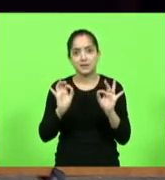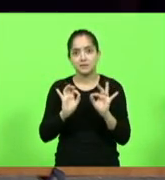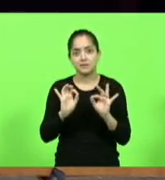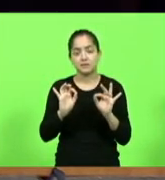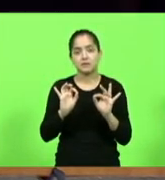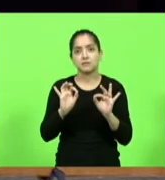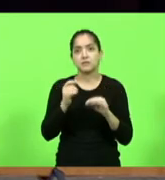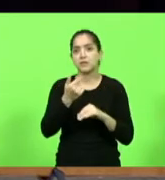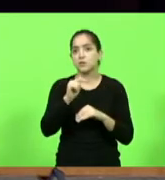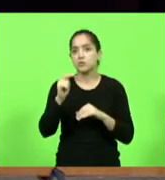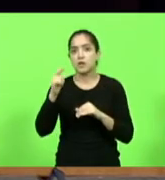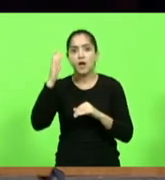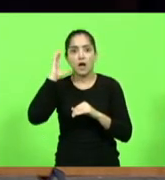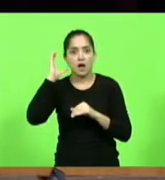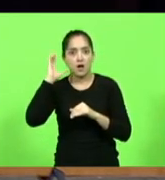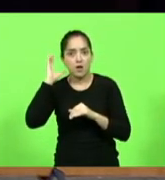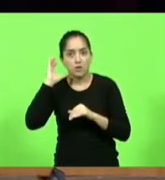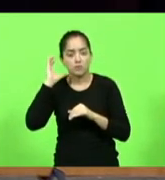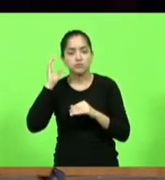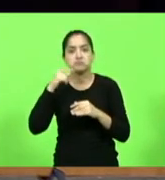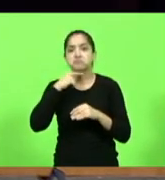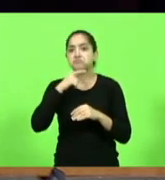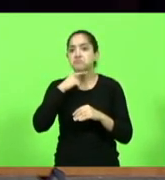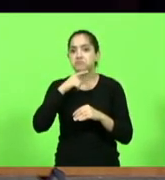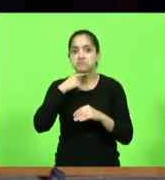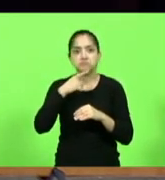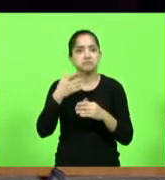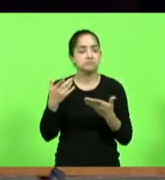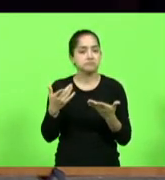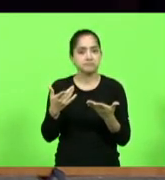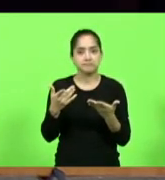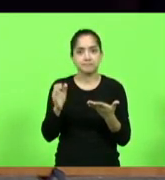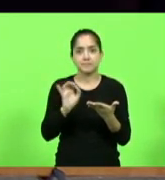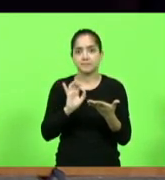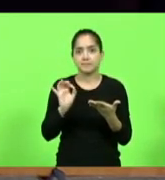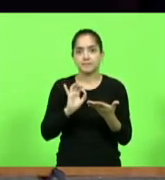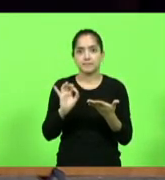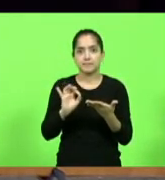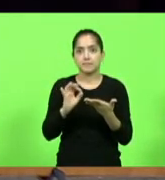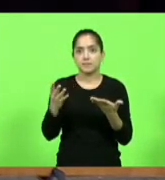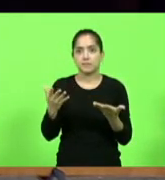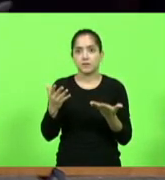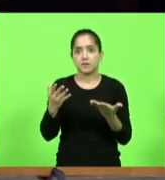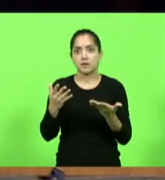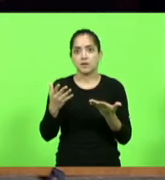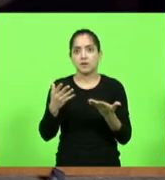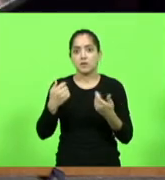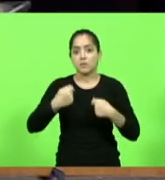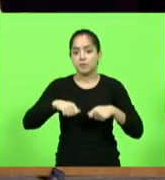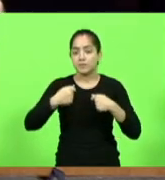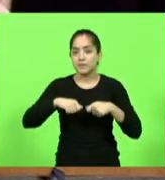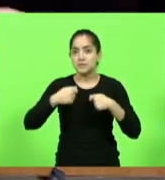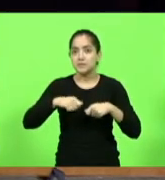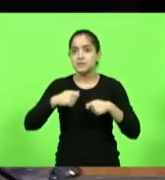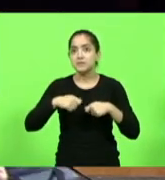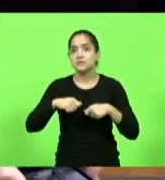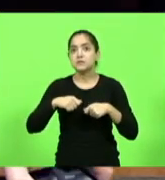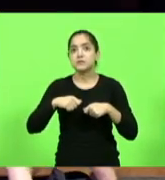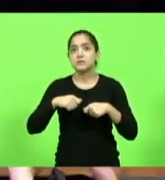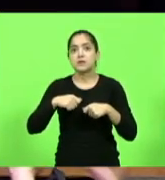A rádio não consegue sequer ligar. Eu tenho que fazer um áudio aqui e passar lá para a rádio.